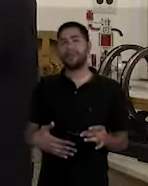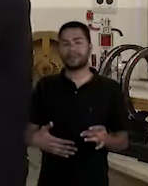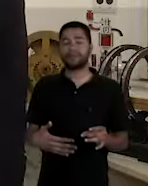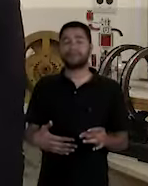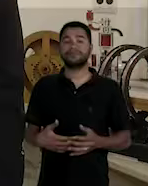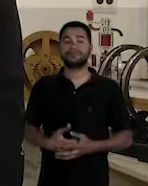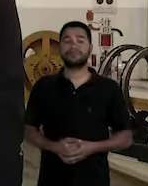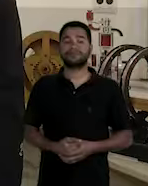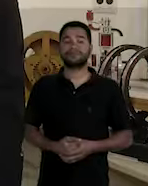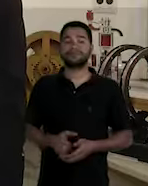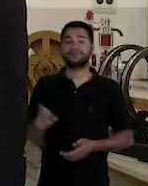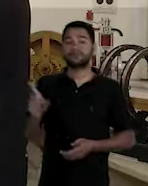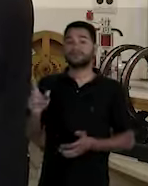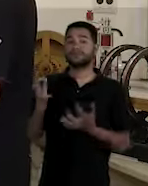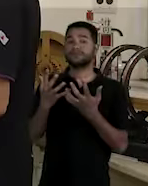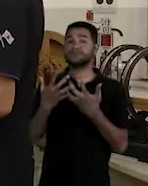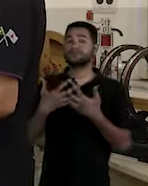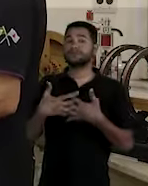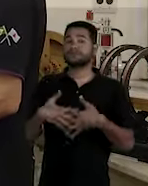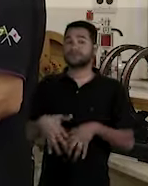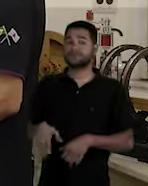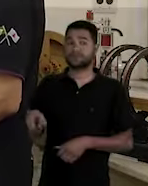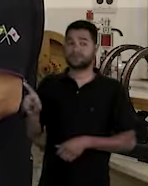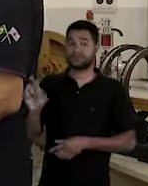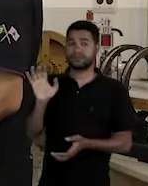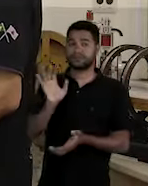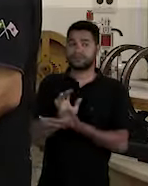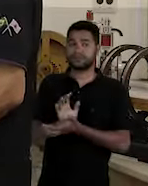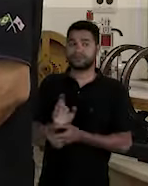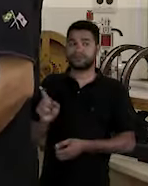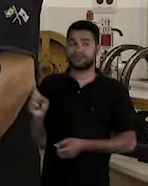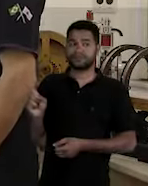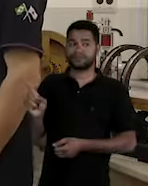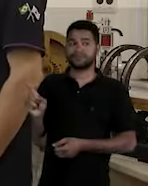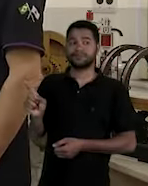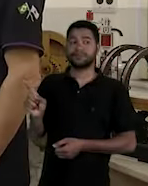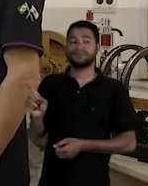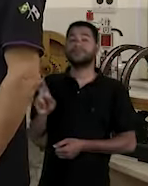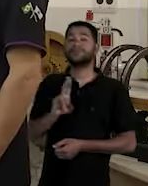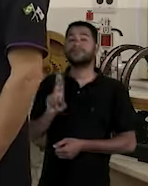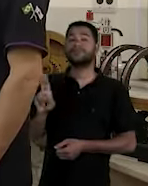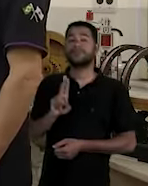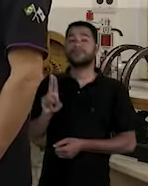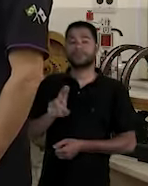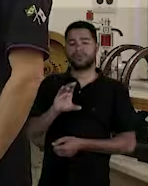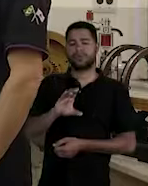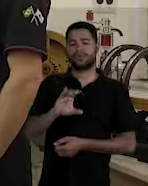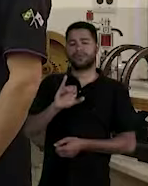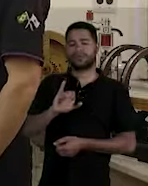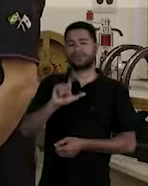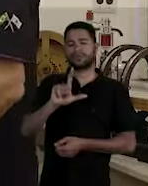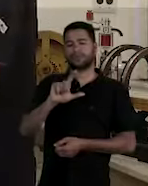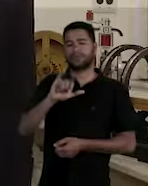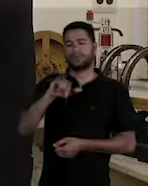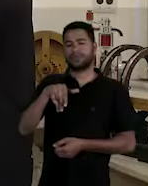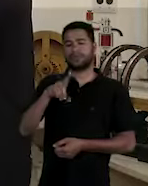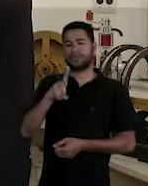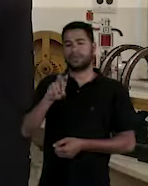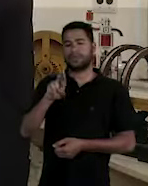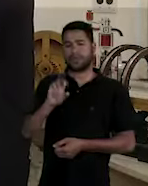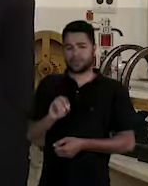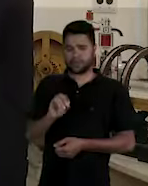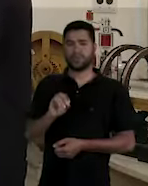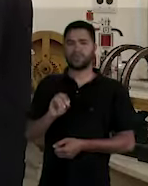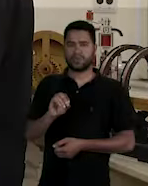detalhe o funcionamento dessa parte aqui, que é chamado o cilindro de combustão.